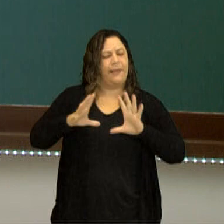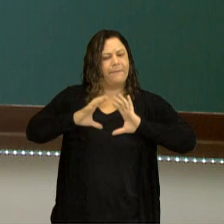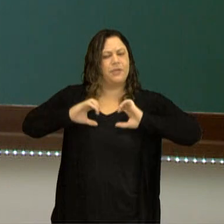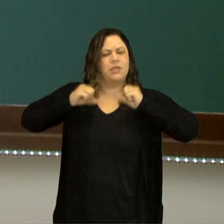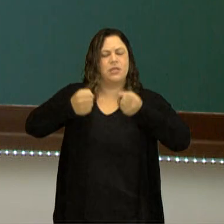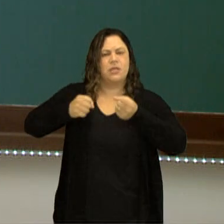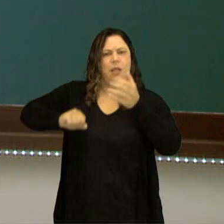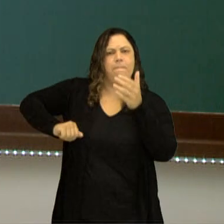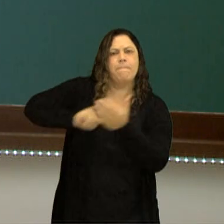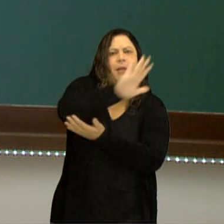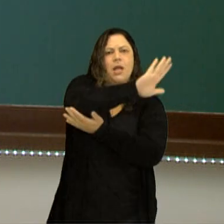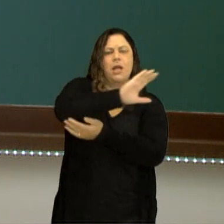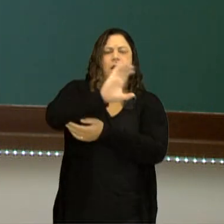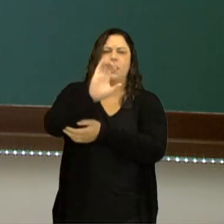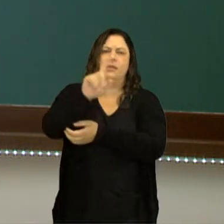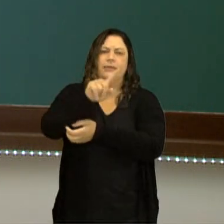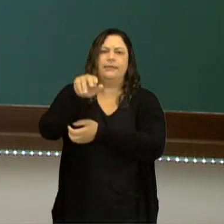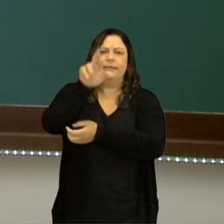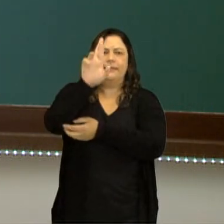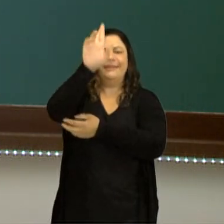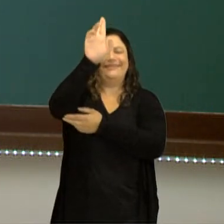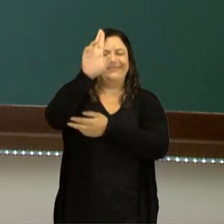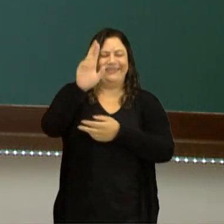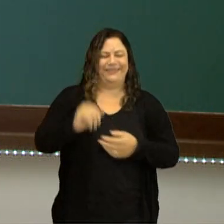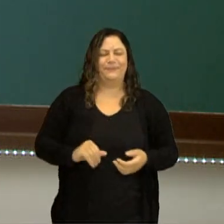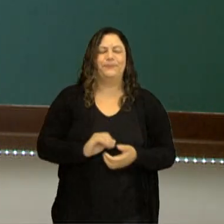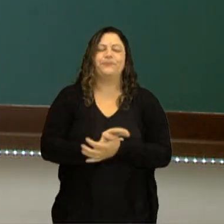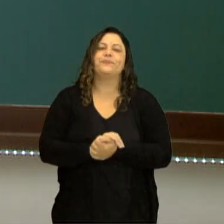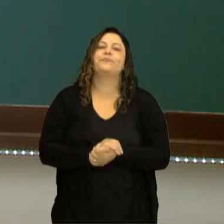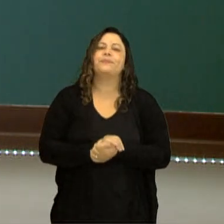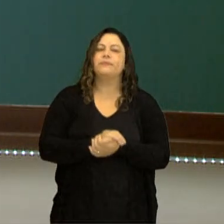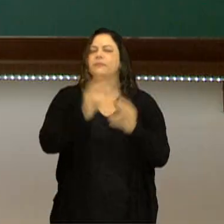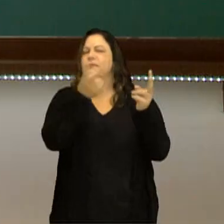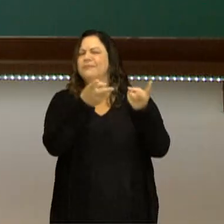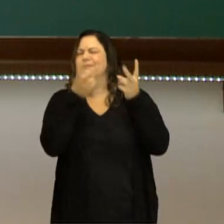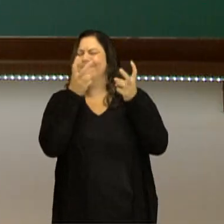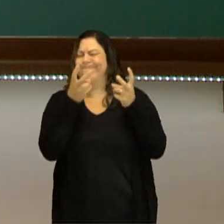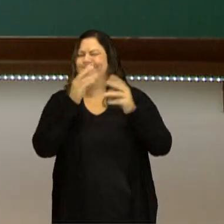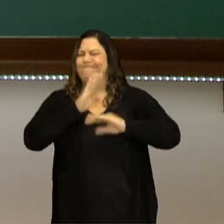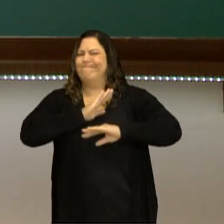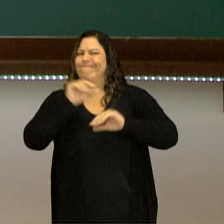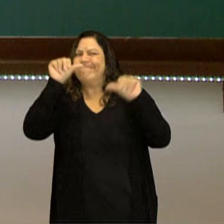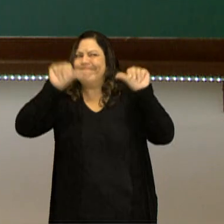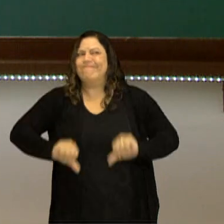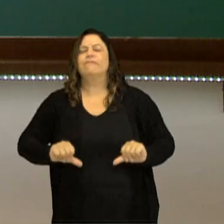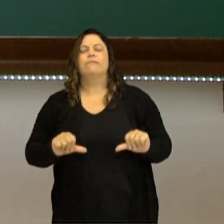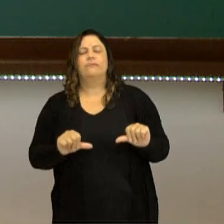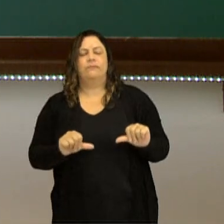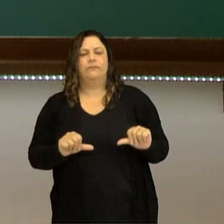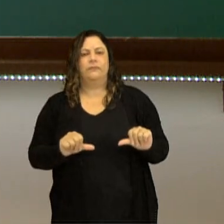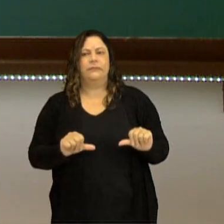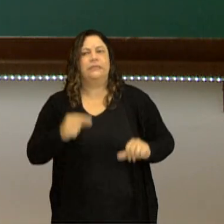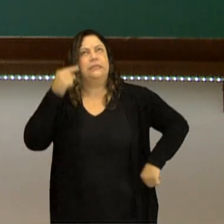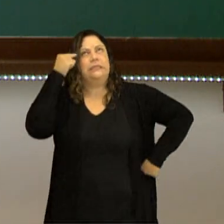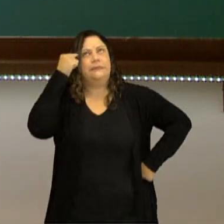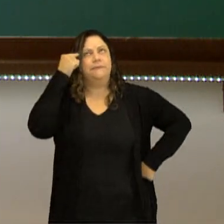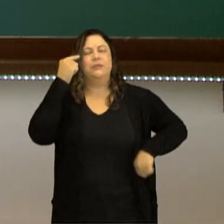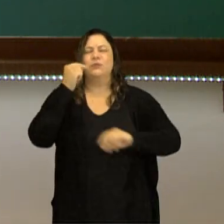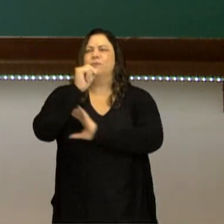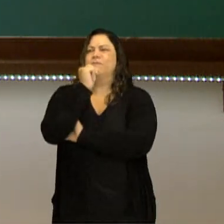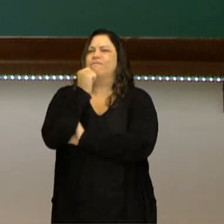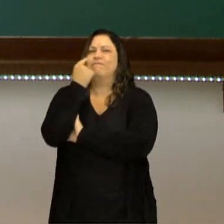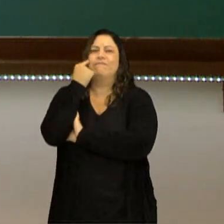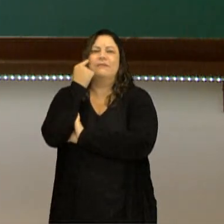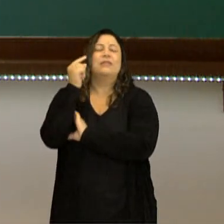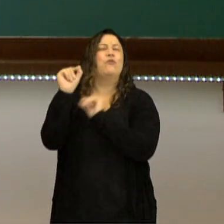czar Nicolau II do poder. Czar Nicolau II, vendo que a situação para ele estava feia, ele pensou o seguinte, bom, eu vou ter que dar